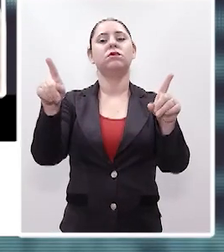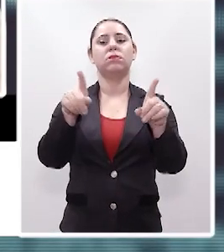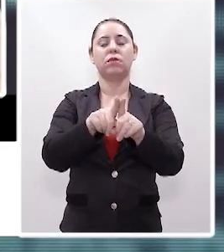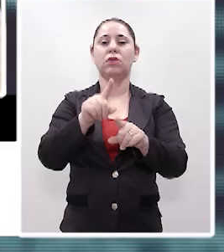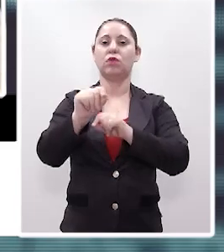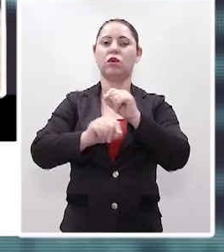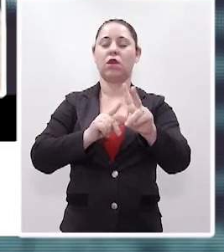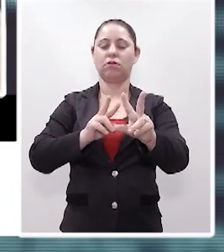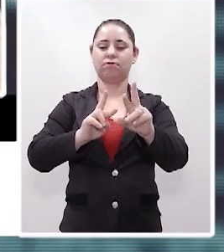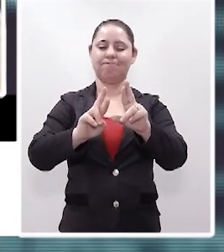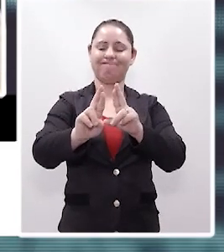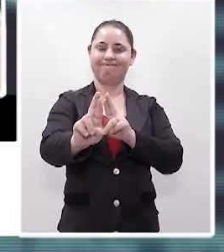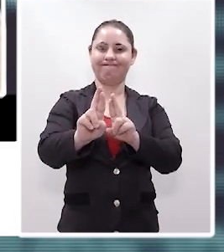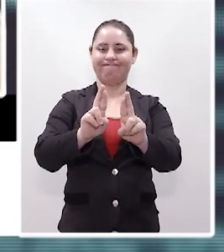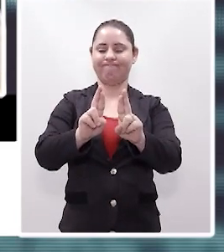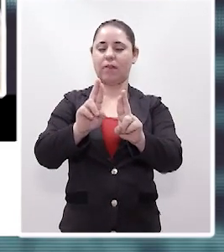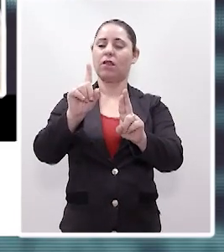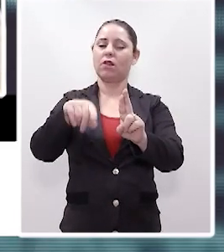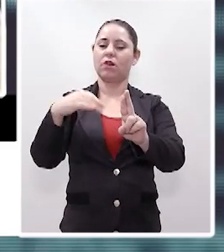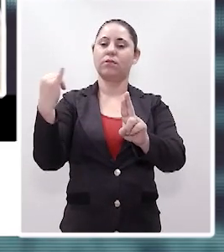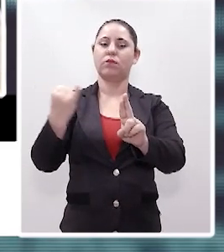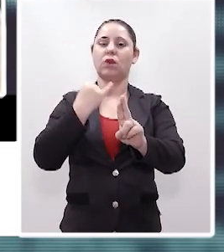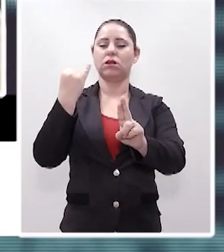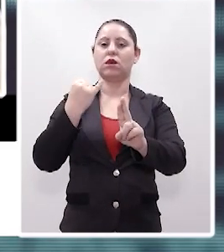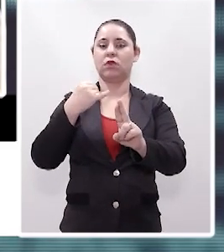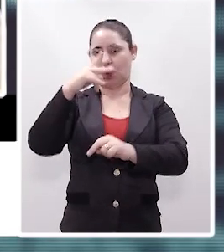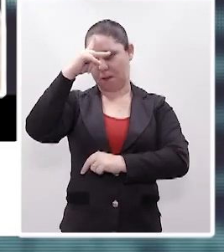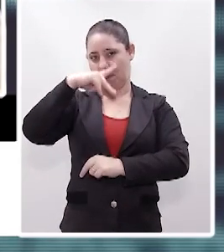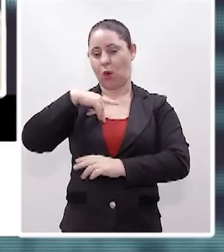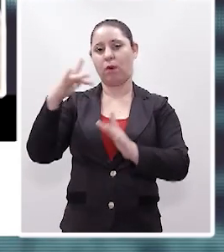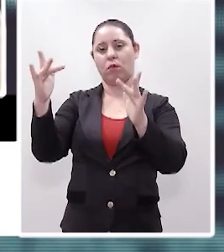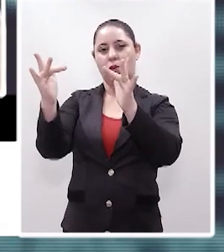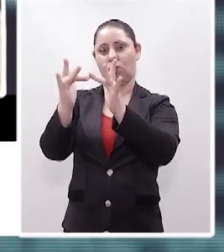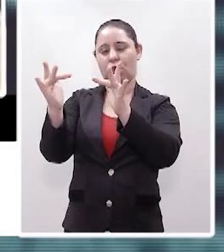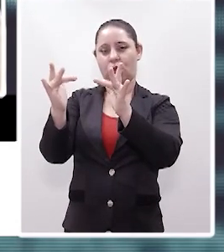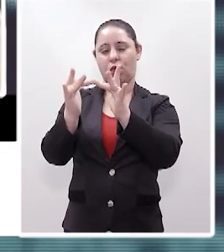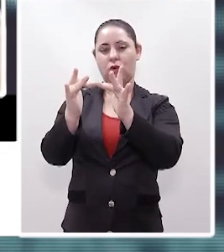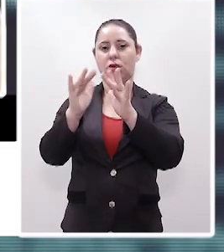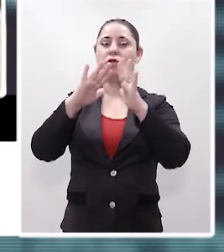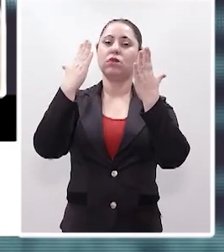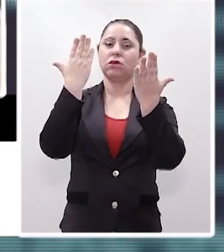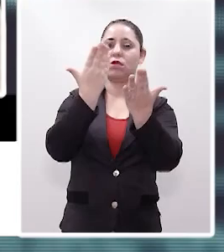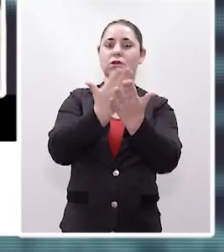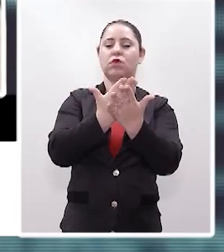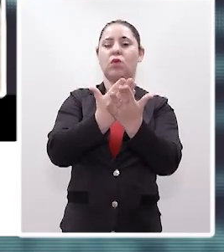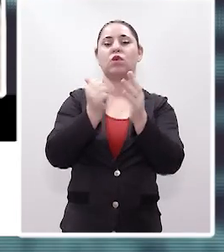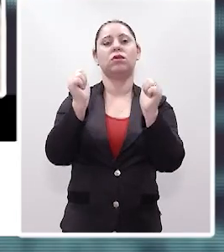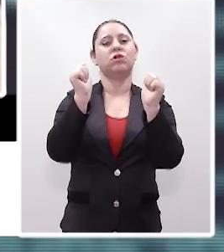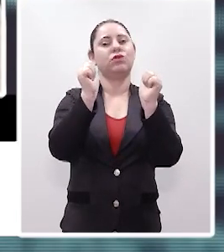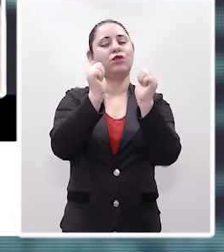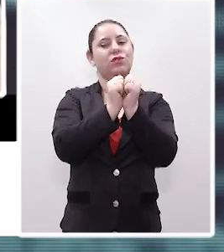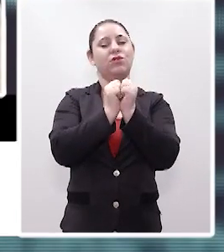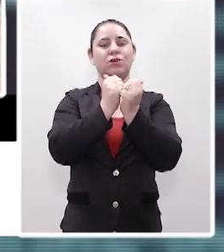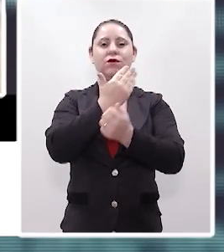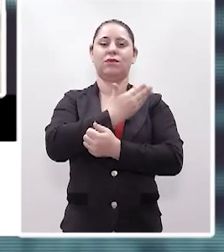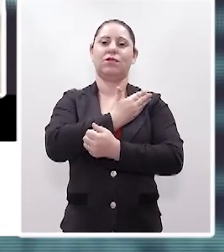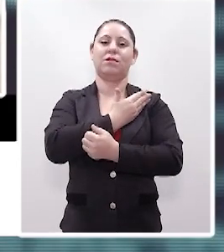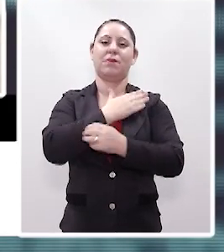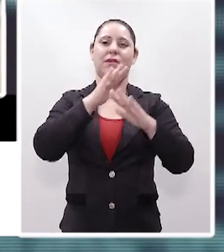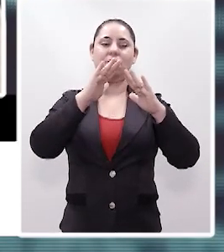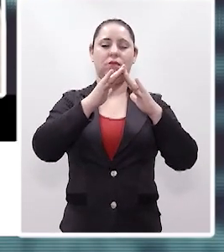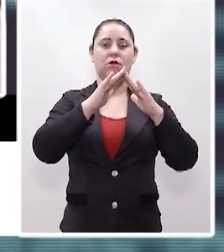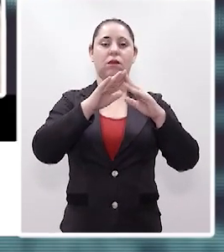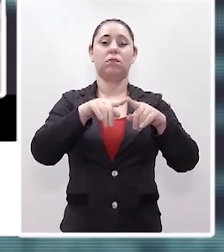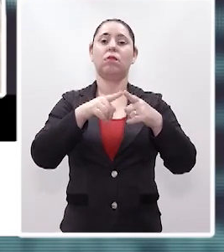voltar a ter essa relação, né, pessoal, essa relação ali da escola, juntinho, dos